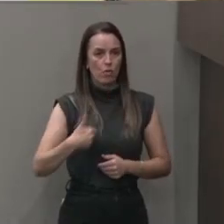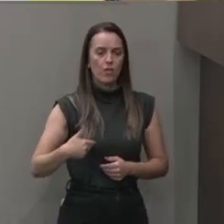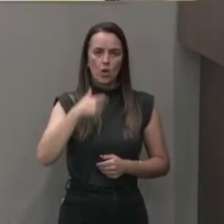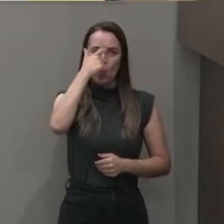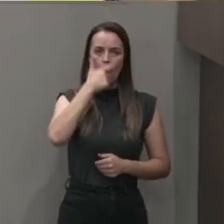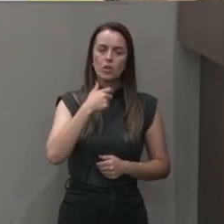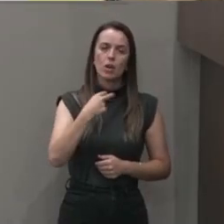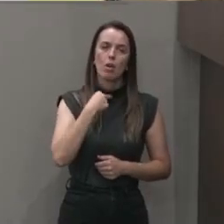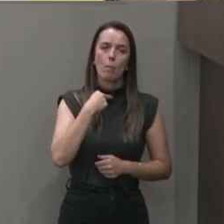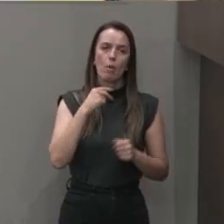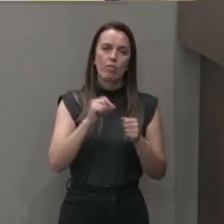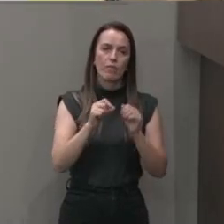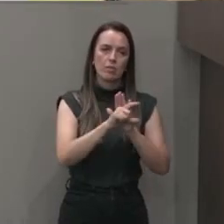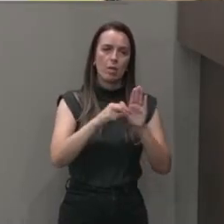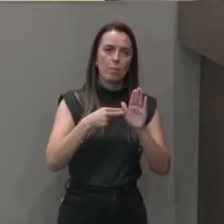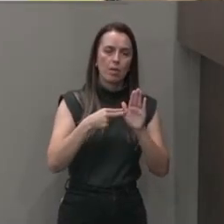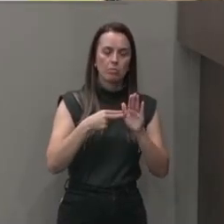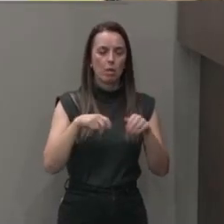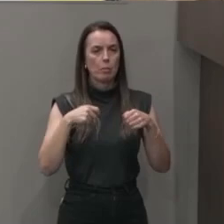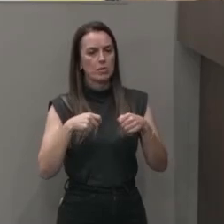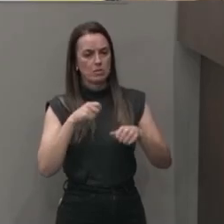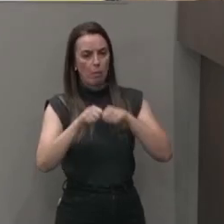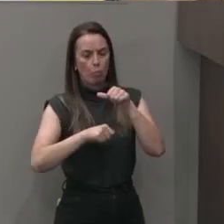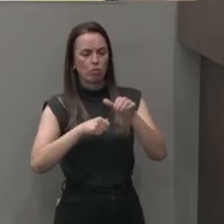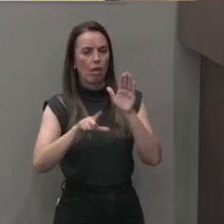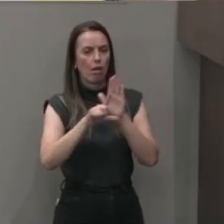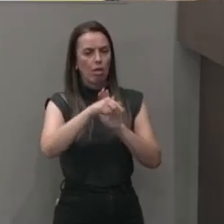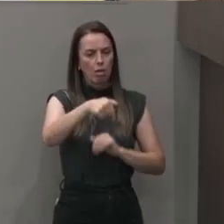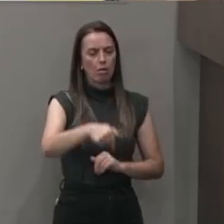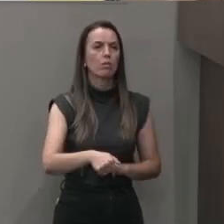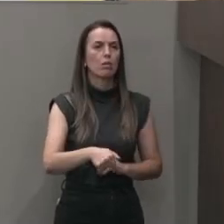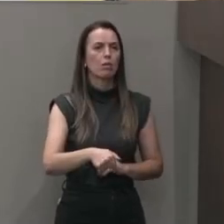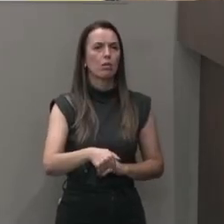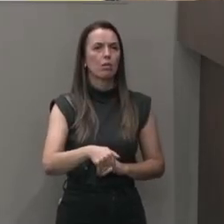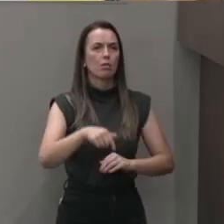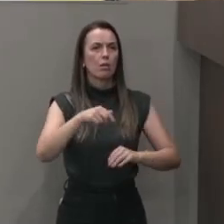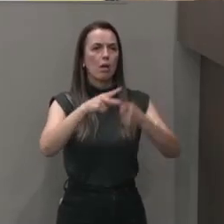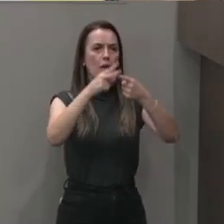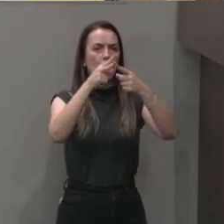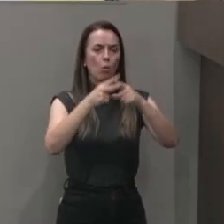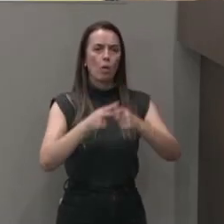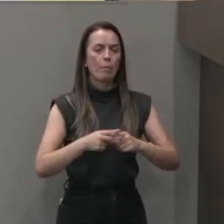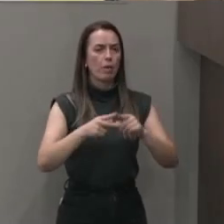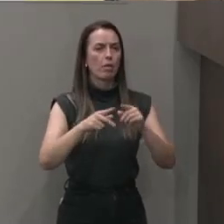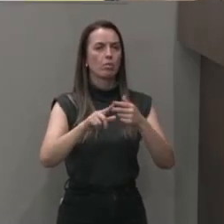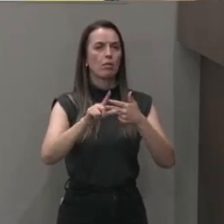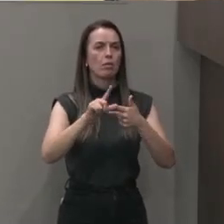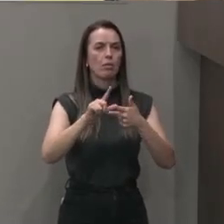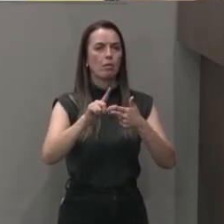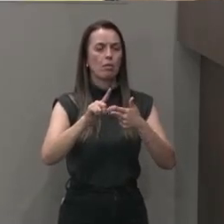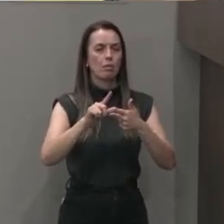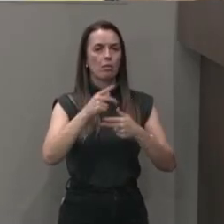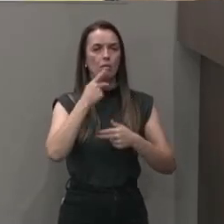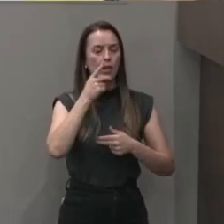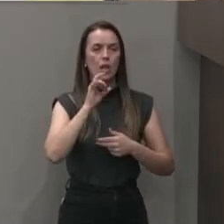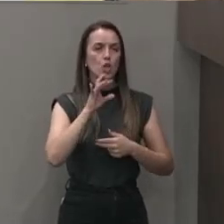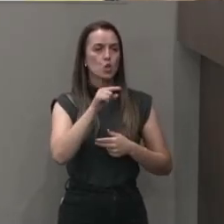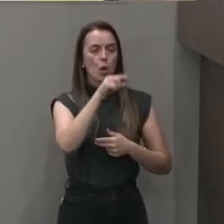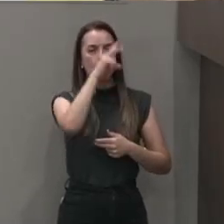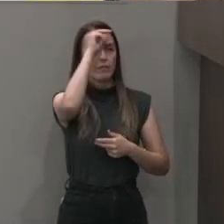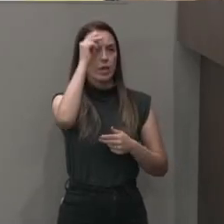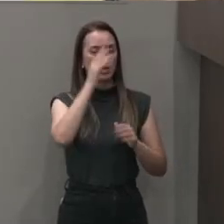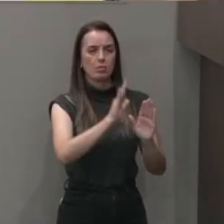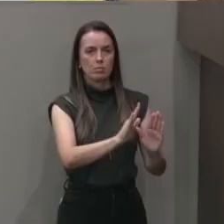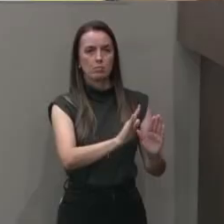que mudar a própria lei desta casa, a lei que regulamenta os legislativos, e dizer que é só tabelionato dos prefeitos.